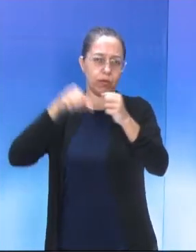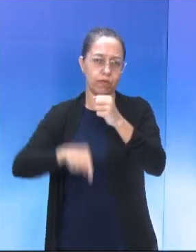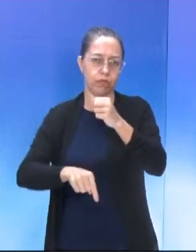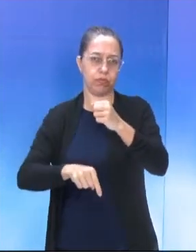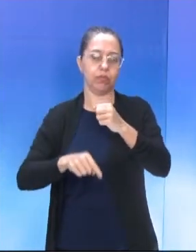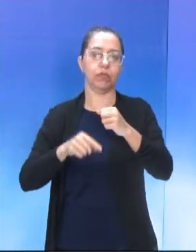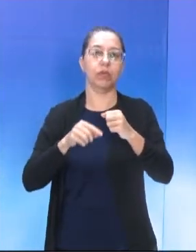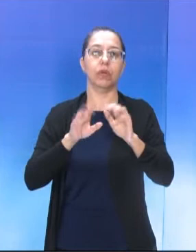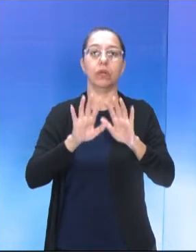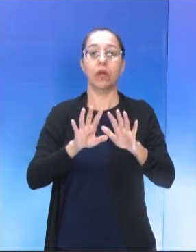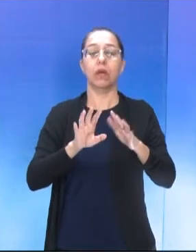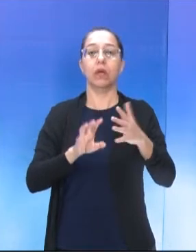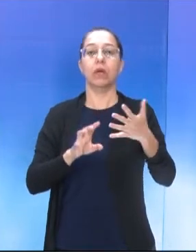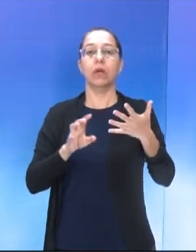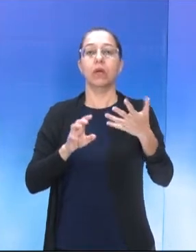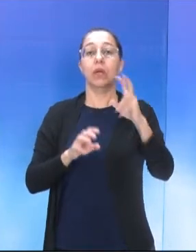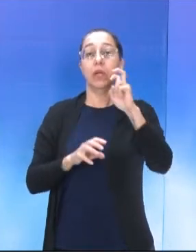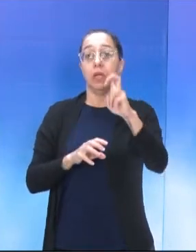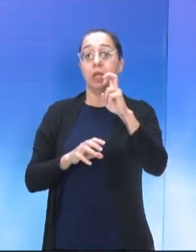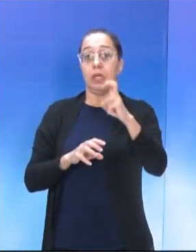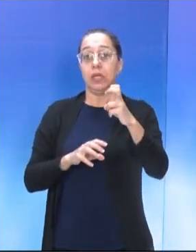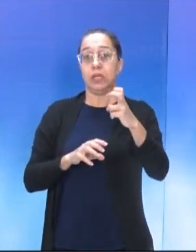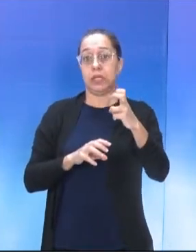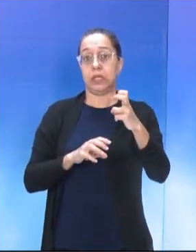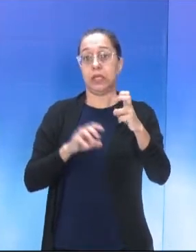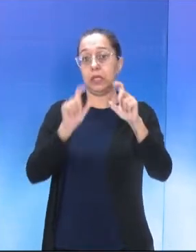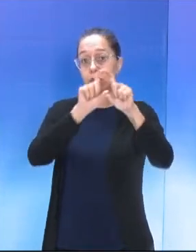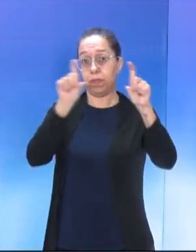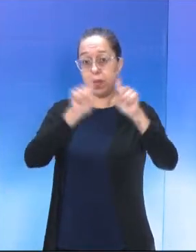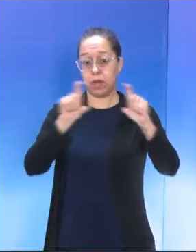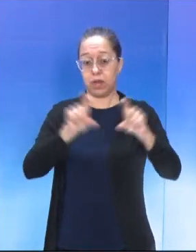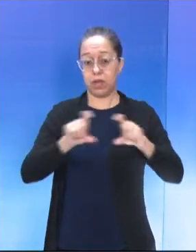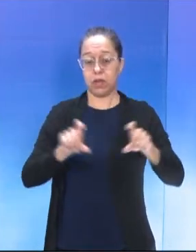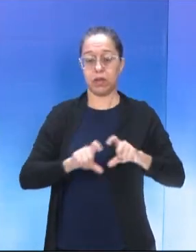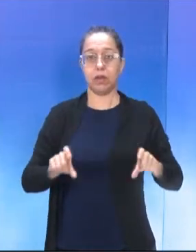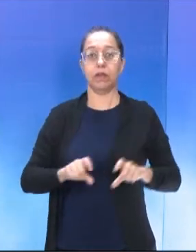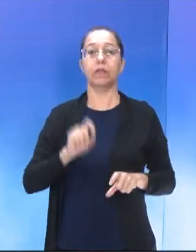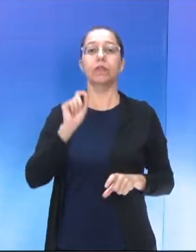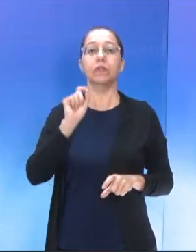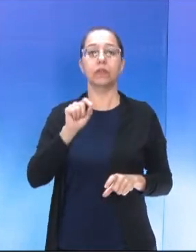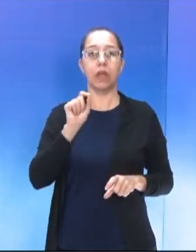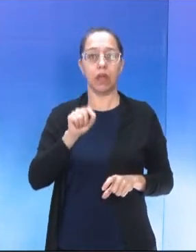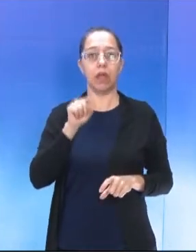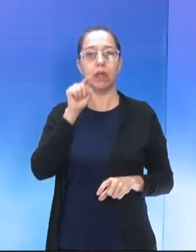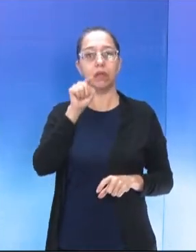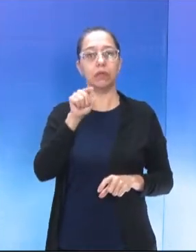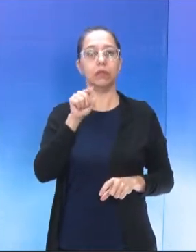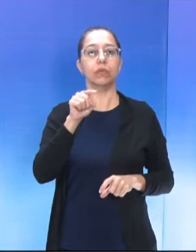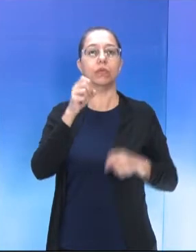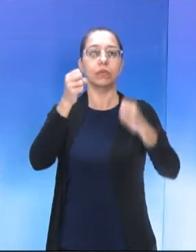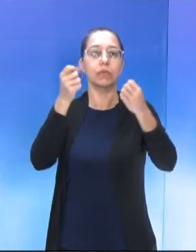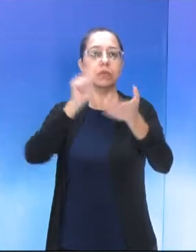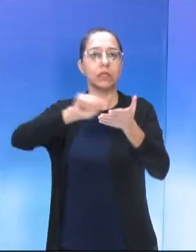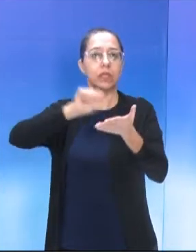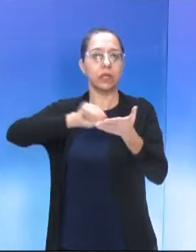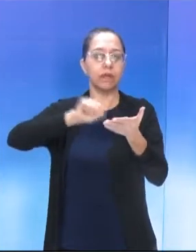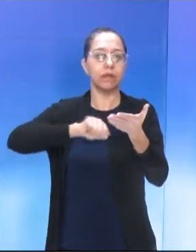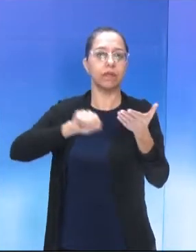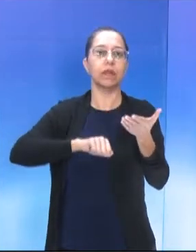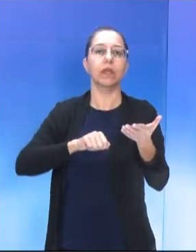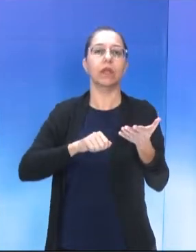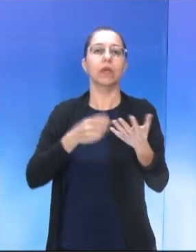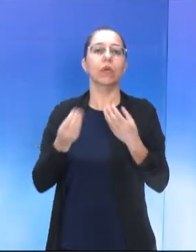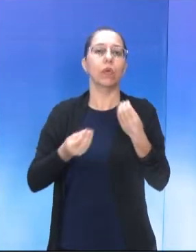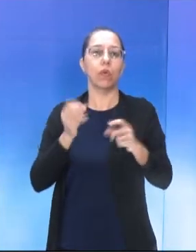5 parágrafos, uma outra sugestão de argumento é você escrever sobre o envolvimento